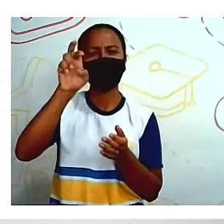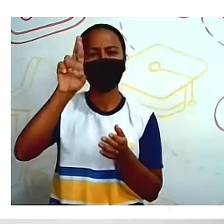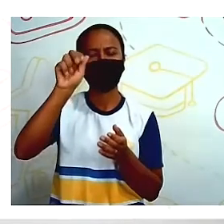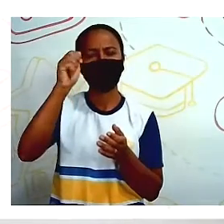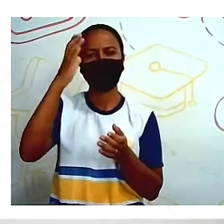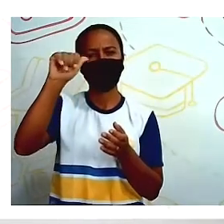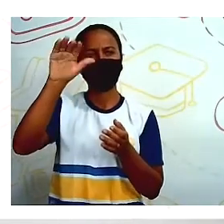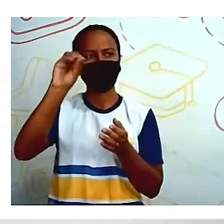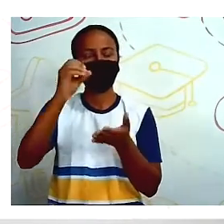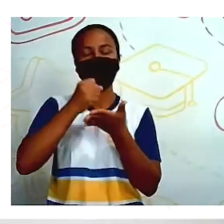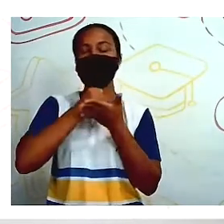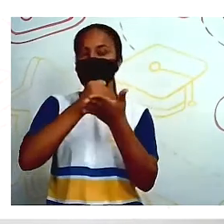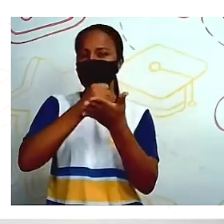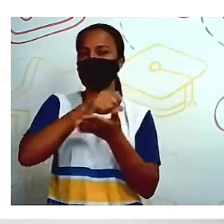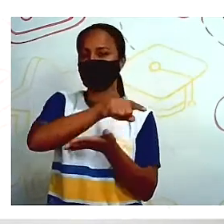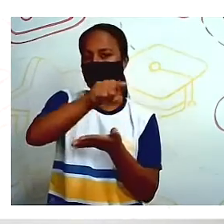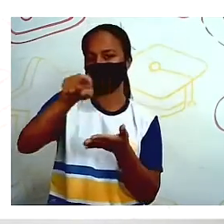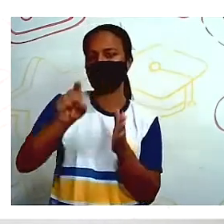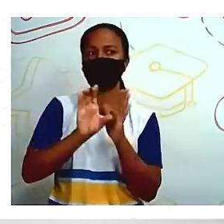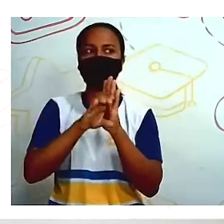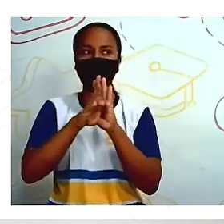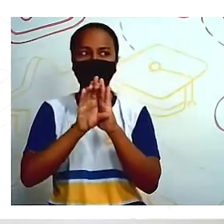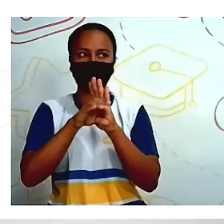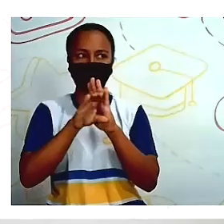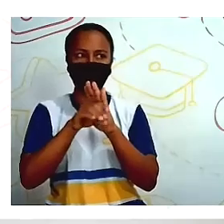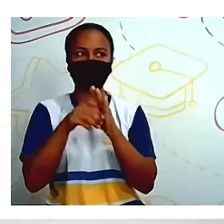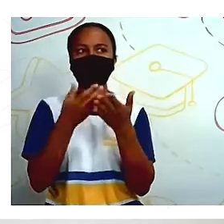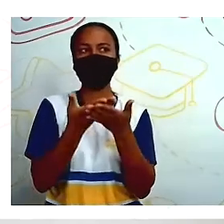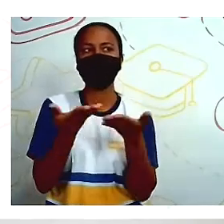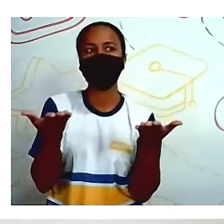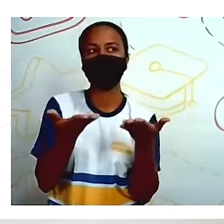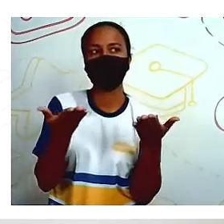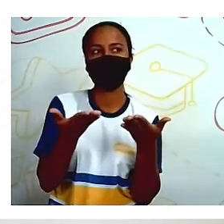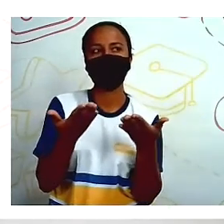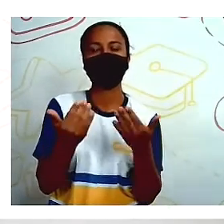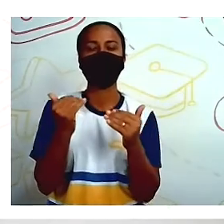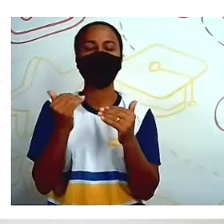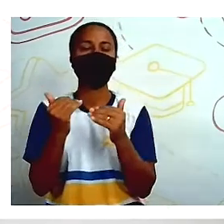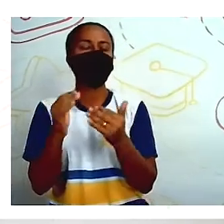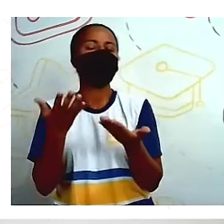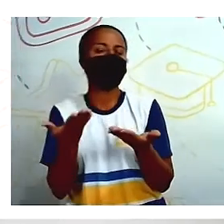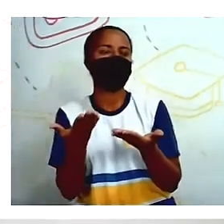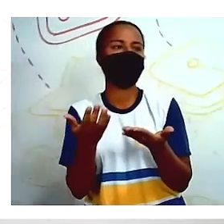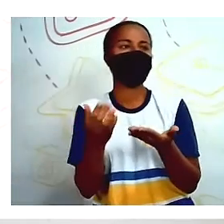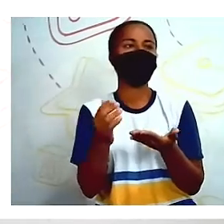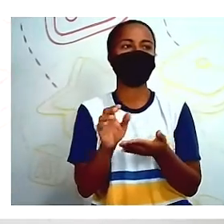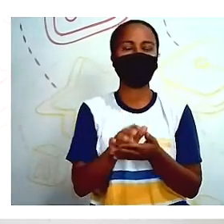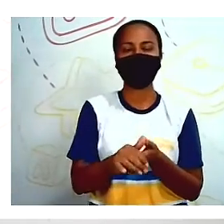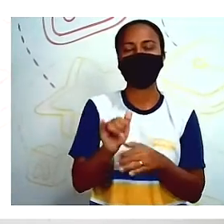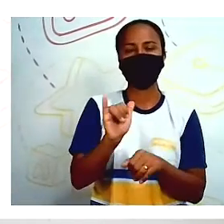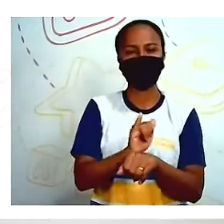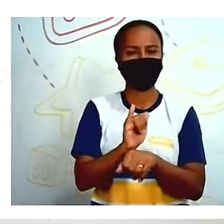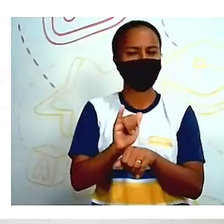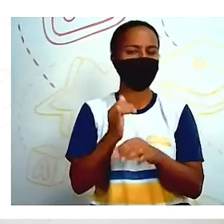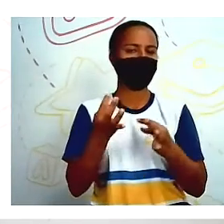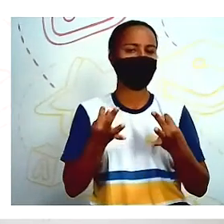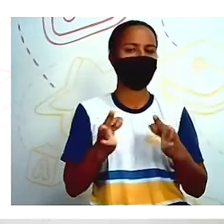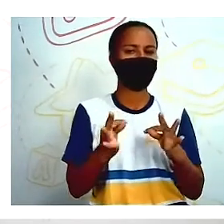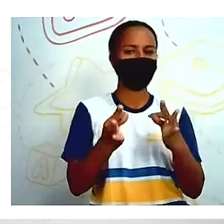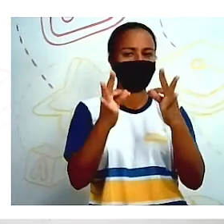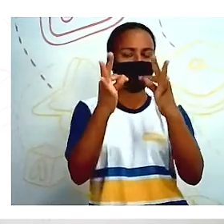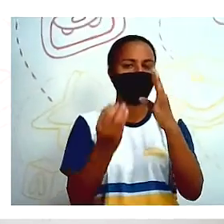a prova, tá certo? Então os conteúdos que cairão na aula de hoje serão os procedimentos tecnológicos e